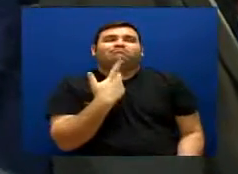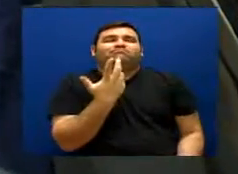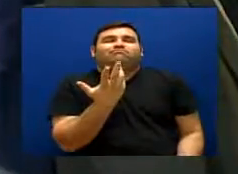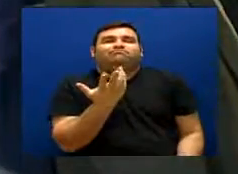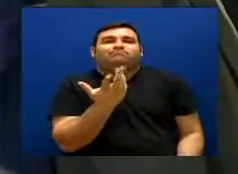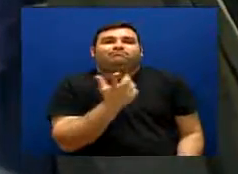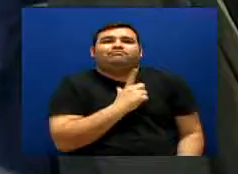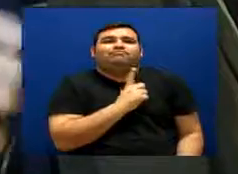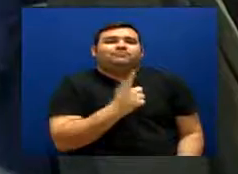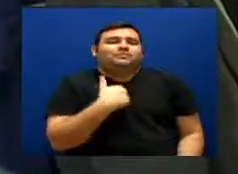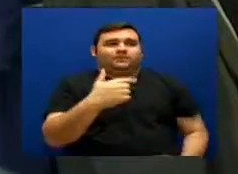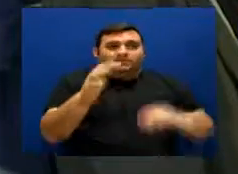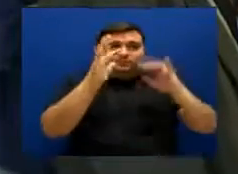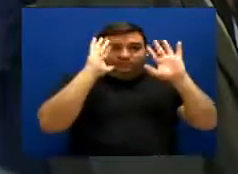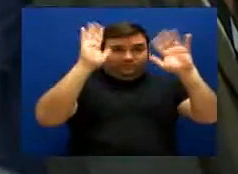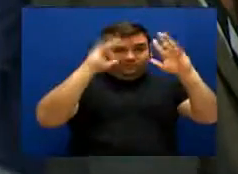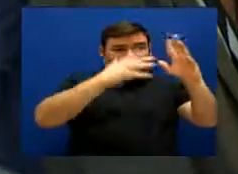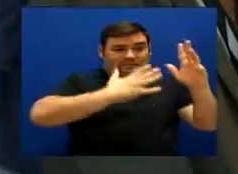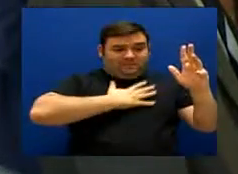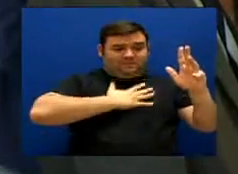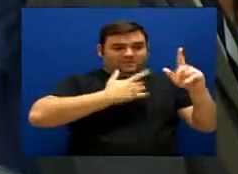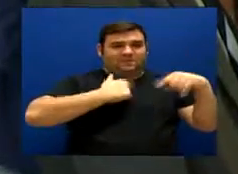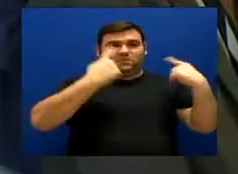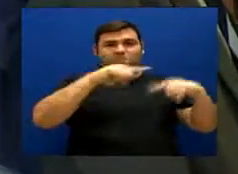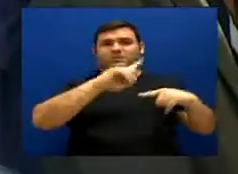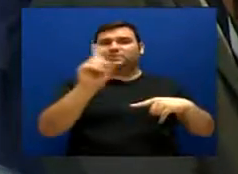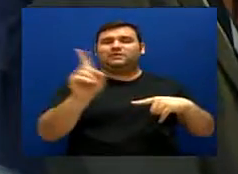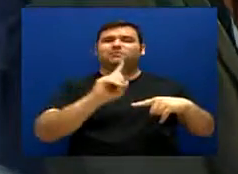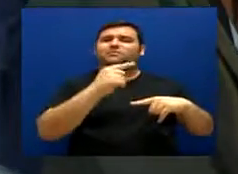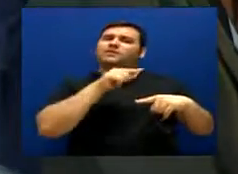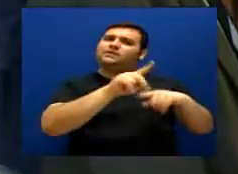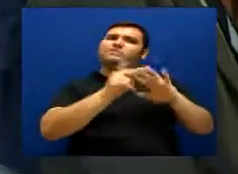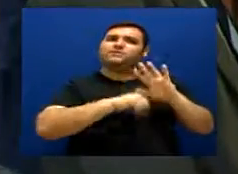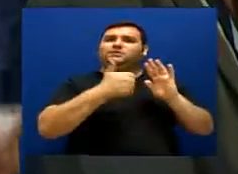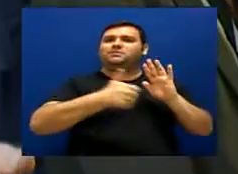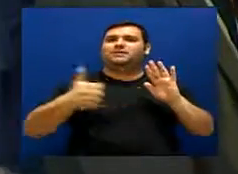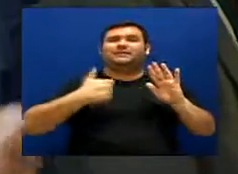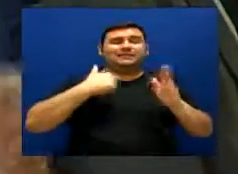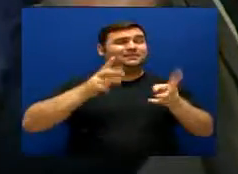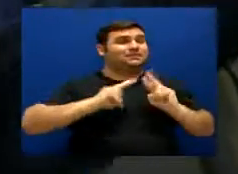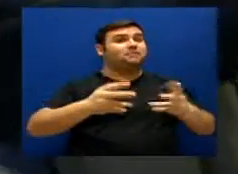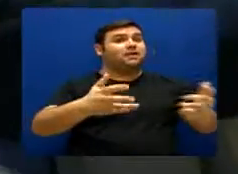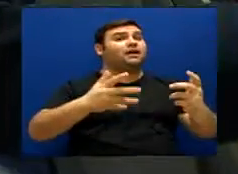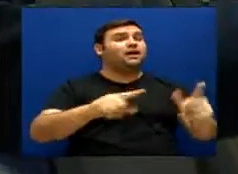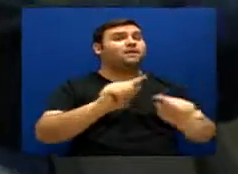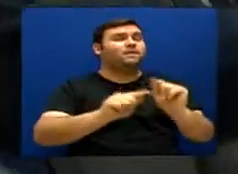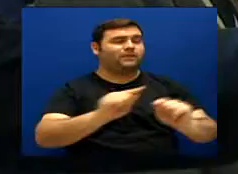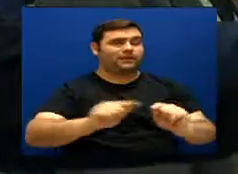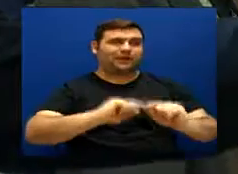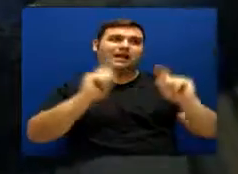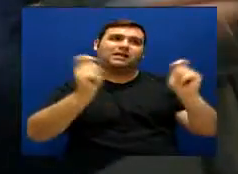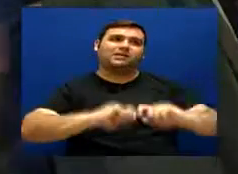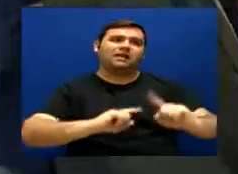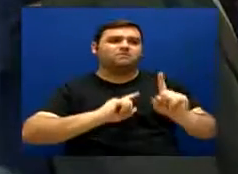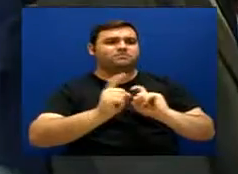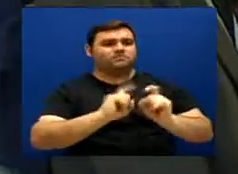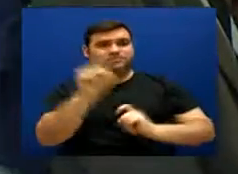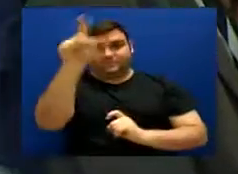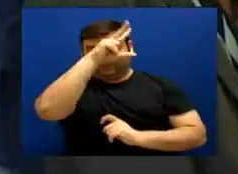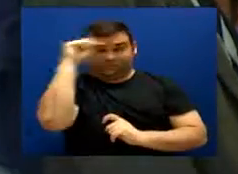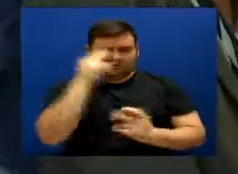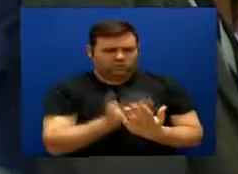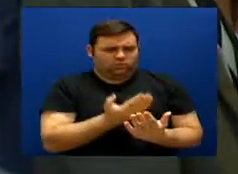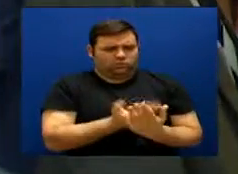tenho uma linha de raciocínio que eu não voto contra, por melhor que seja. E sempre torço para que, em oitiva, o Poder